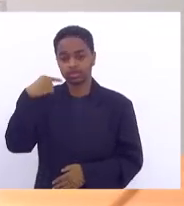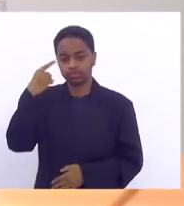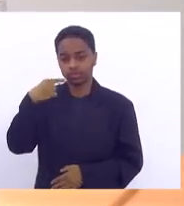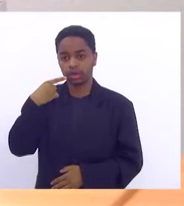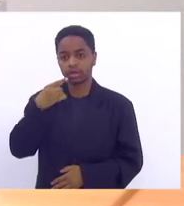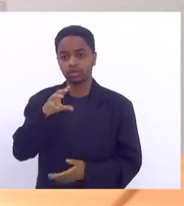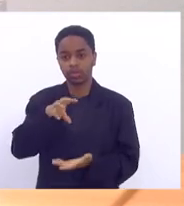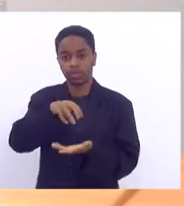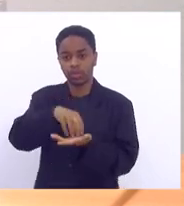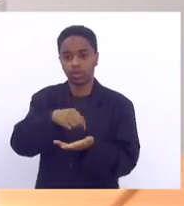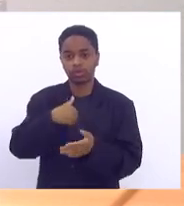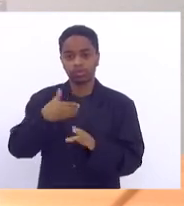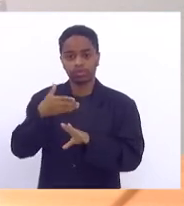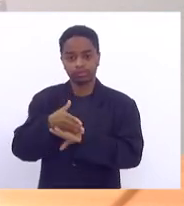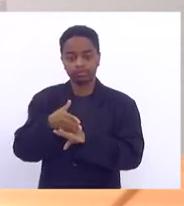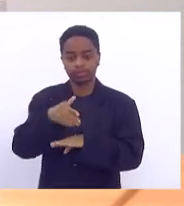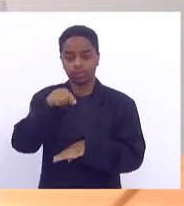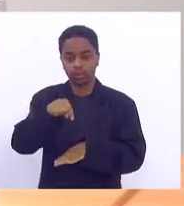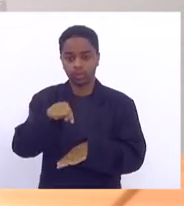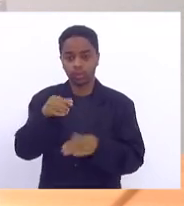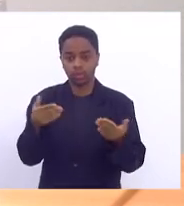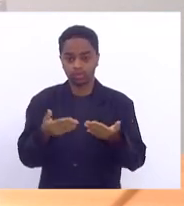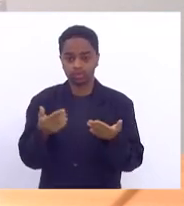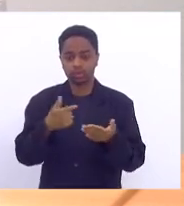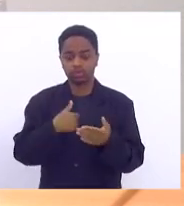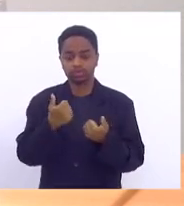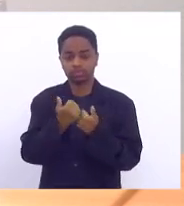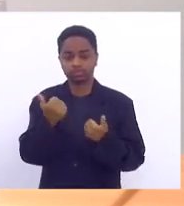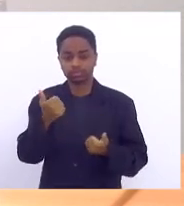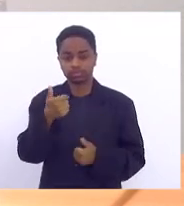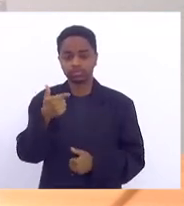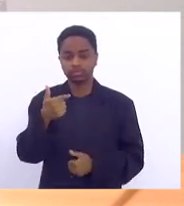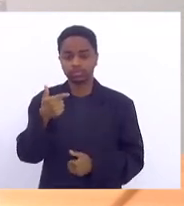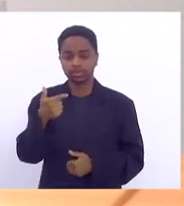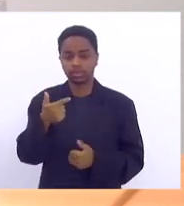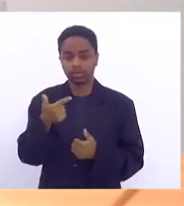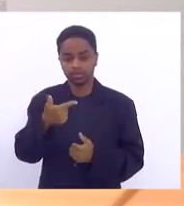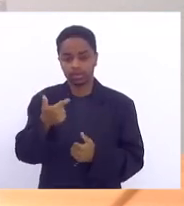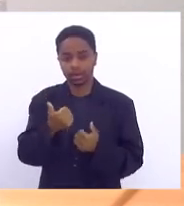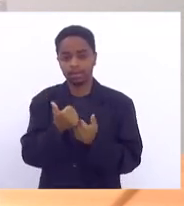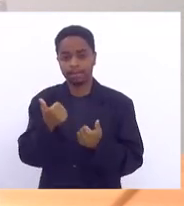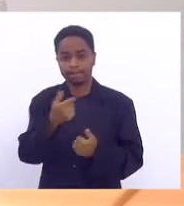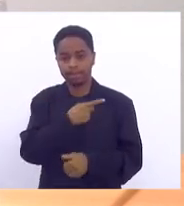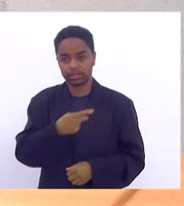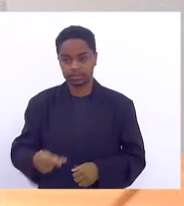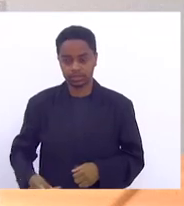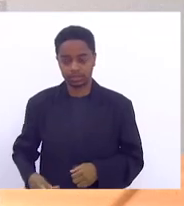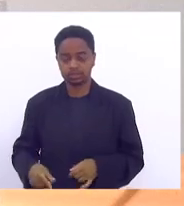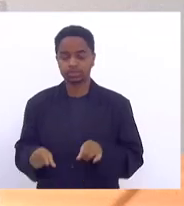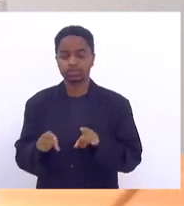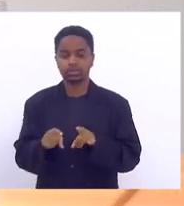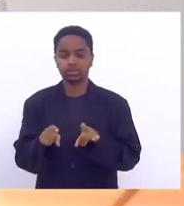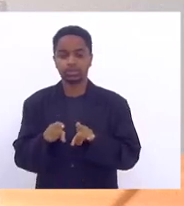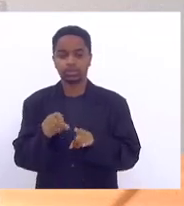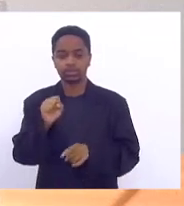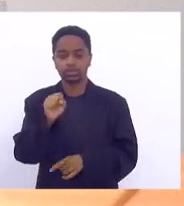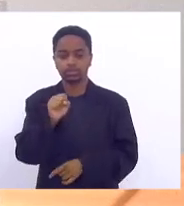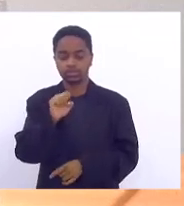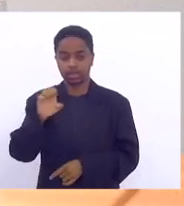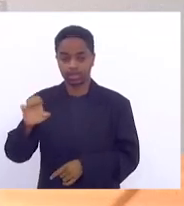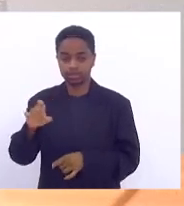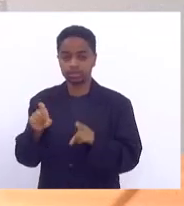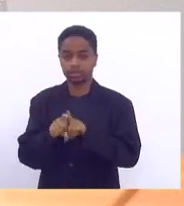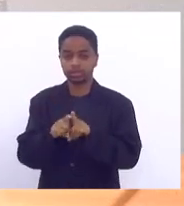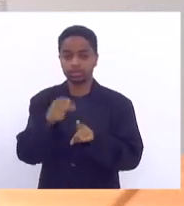faço parte hoje como vice-presidente da região Sudeste e tive a grata informação de que além de vice-presidente da região Sudeste sou